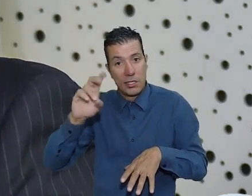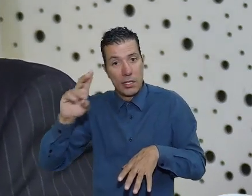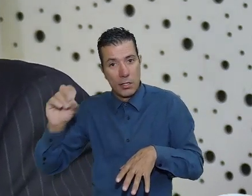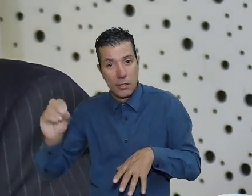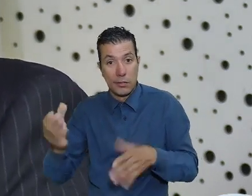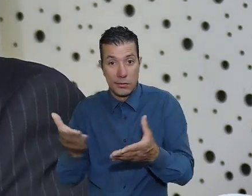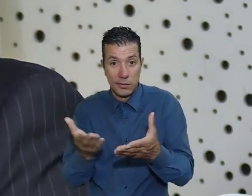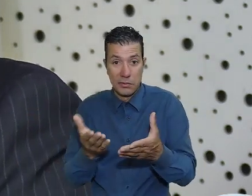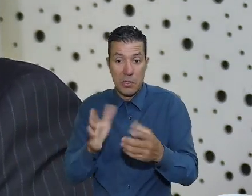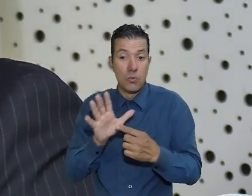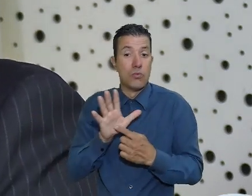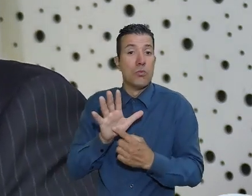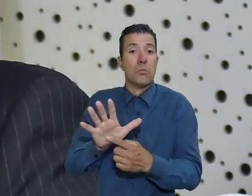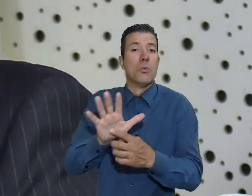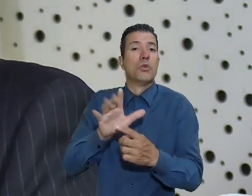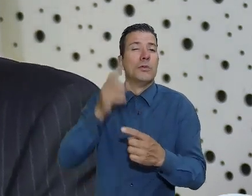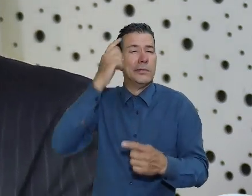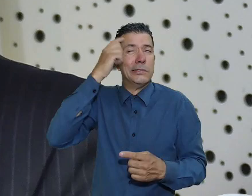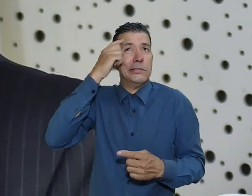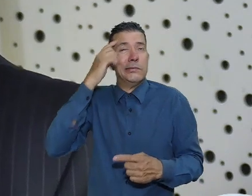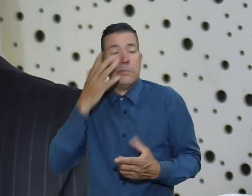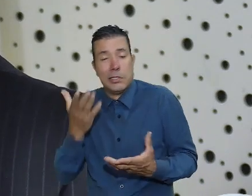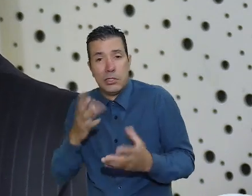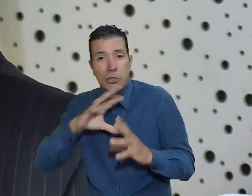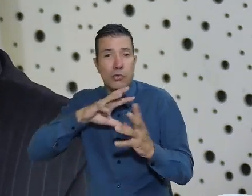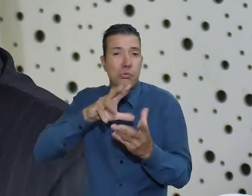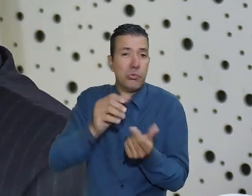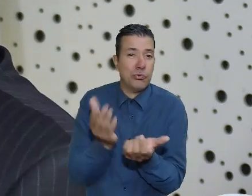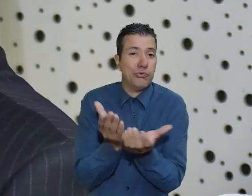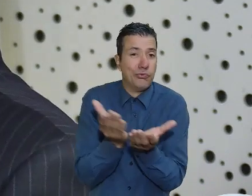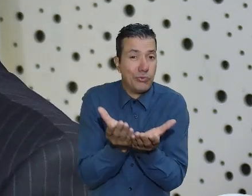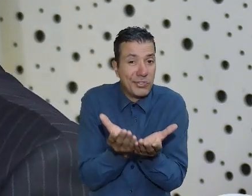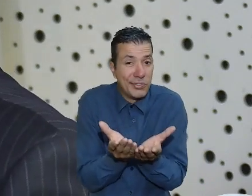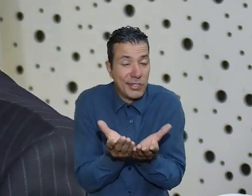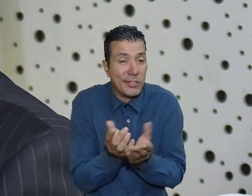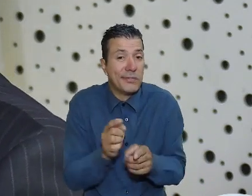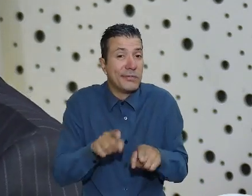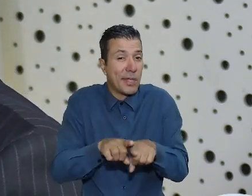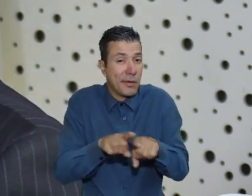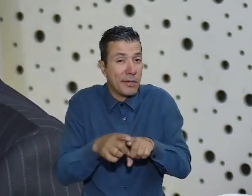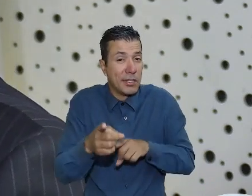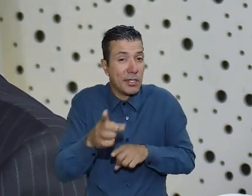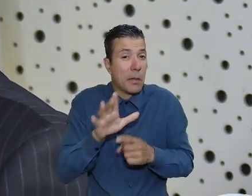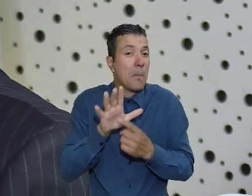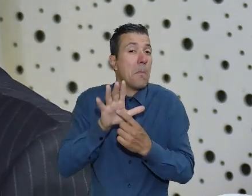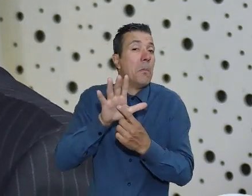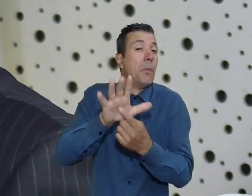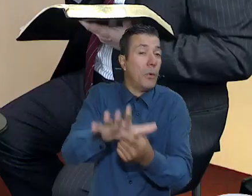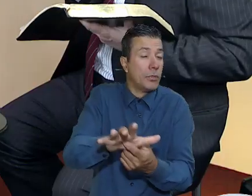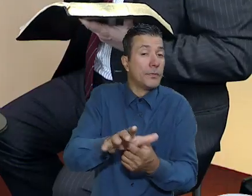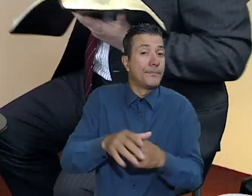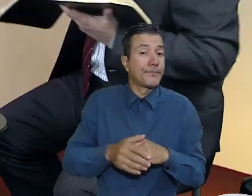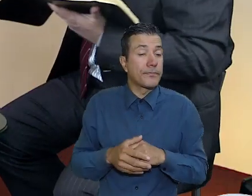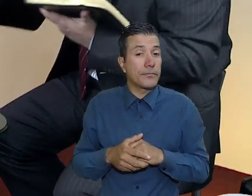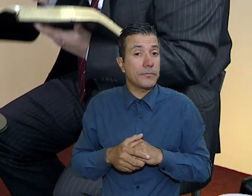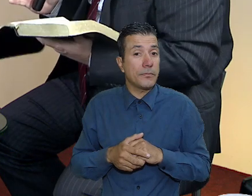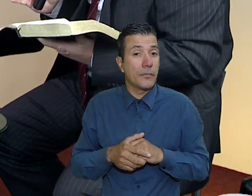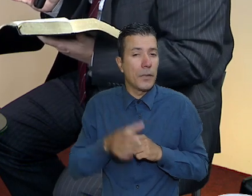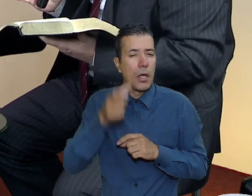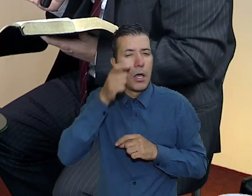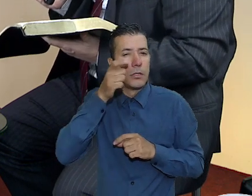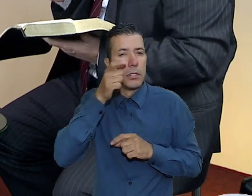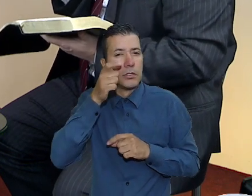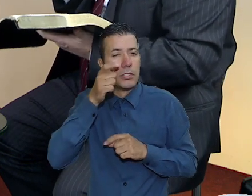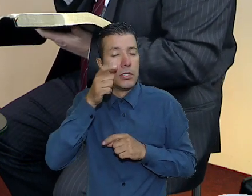criou uma nova linha de pensamento e também no mundo cristão, pastor Léo, ele inaugura também uma